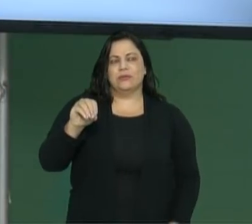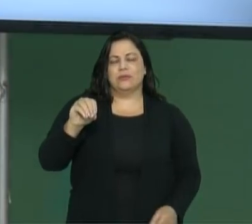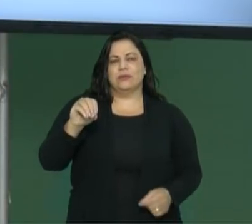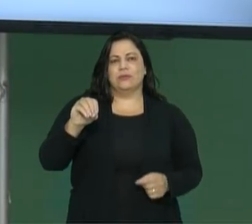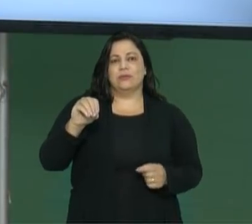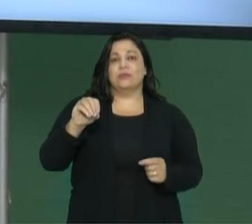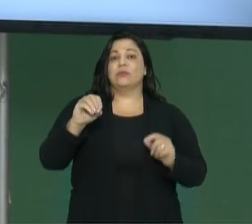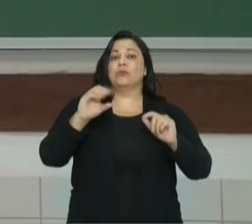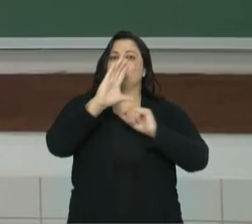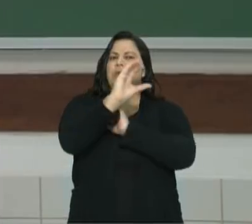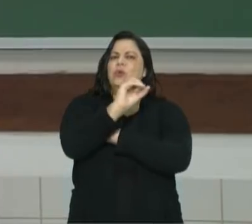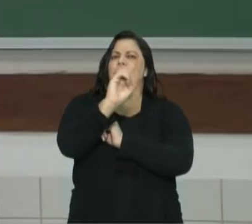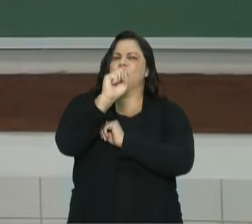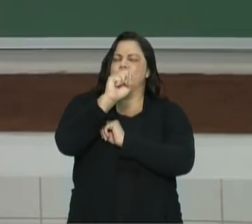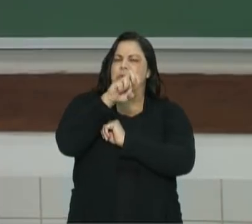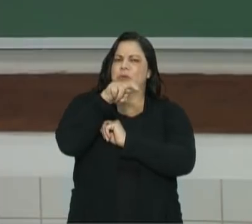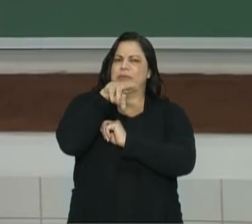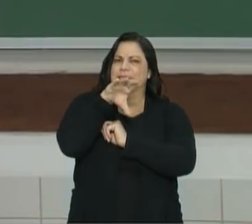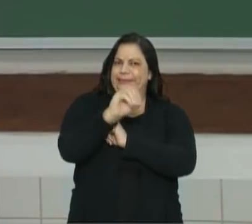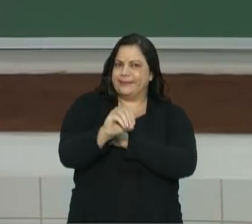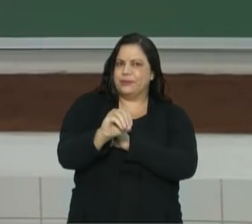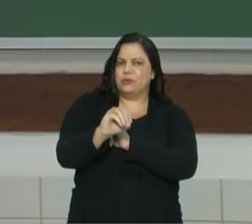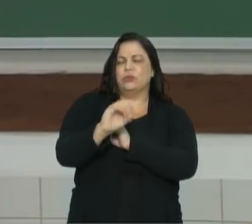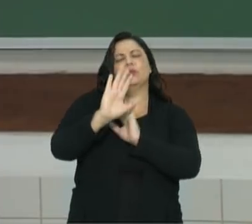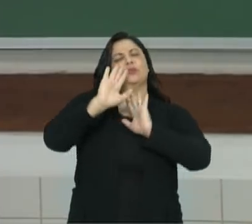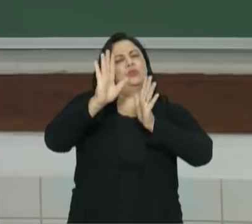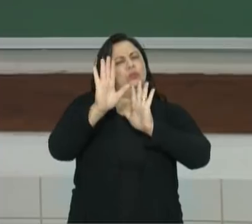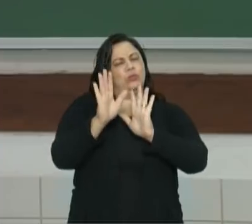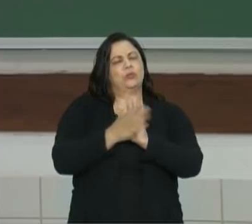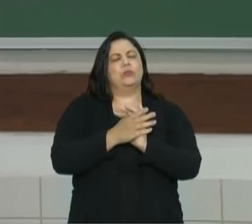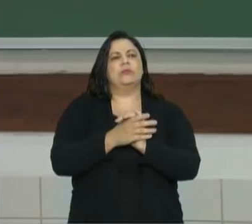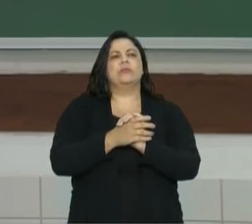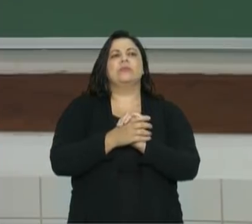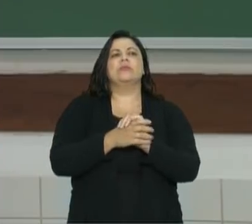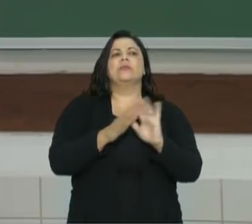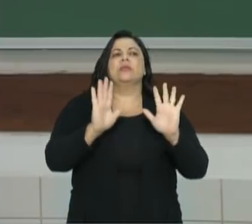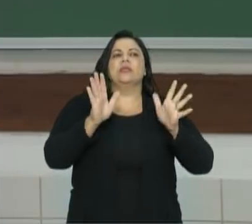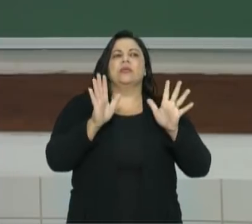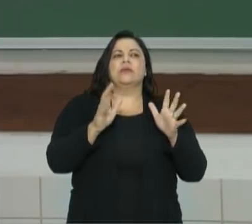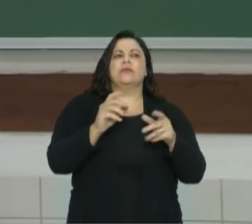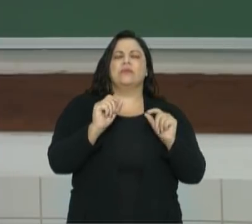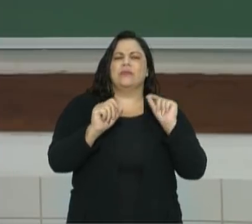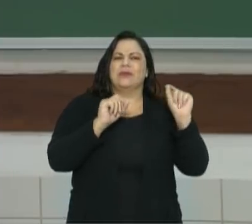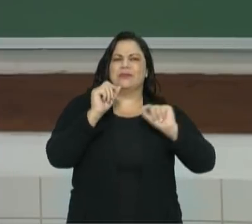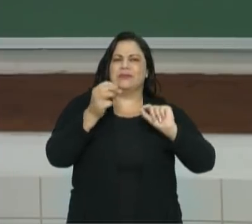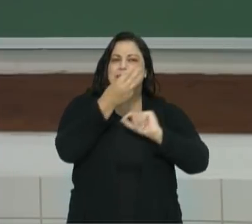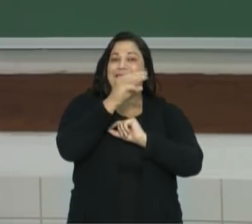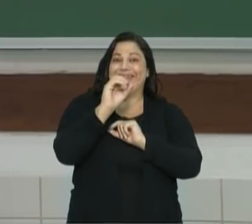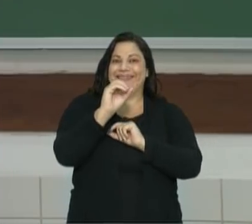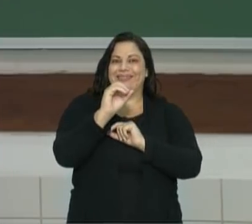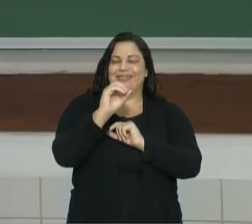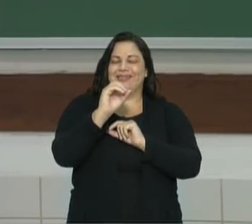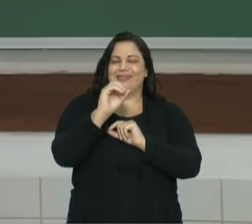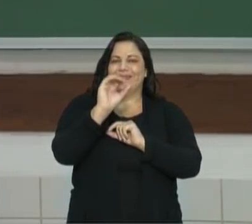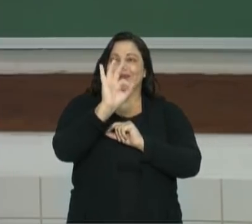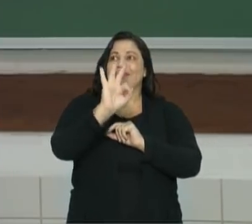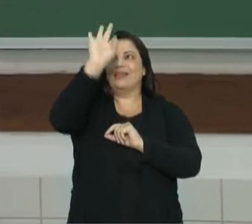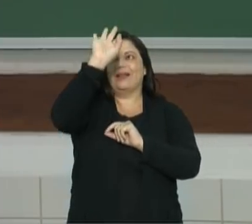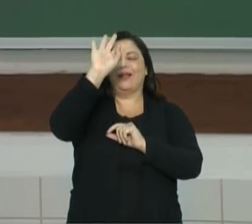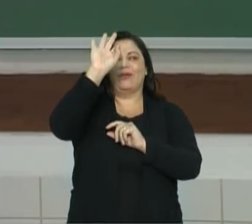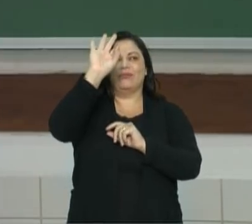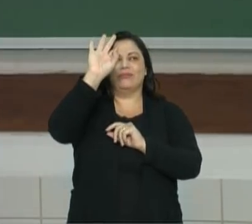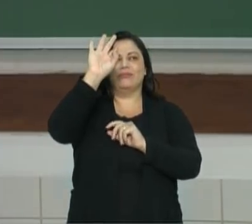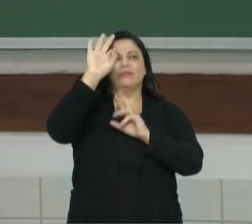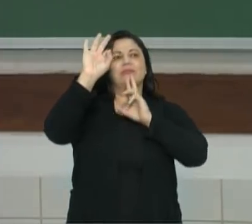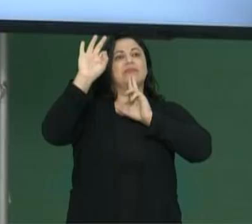nós esse valor, é um valor tabelado, certo? Lá era o cosseno de 60 graus, cosseno de 30 graus, melhor dizendo 0,87,